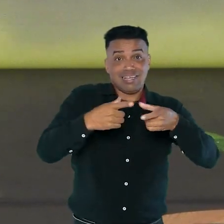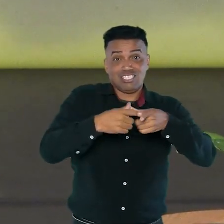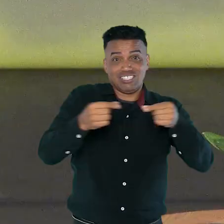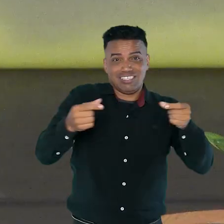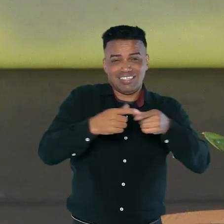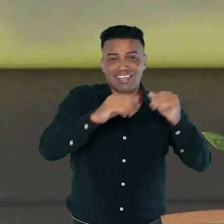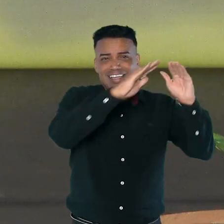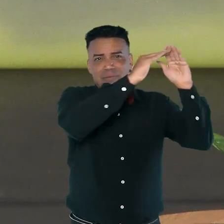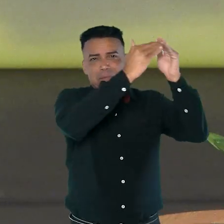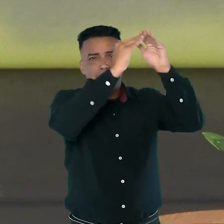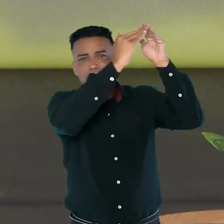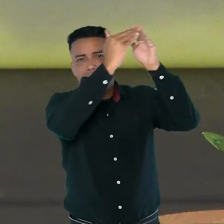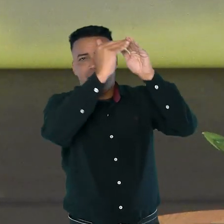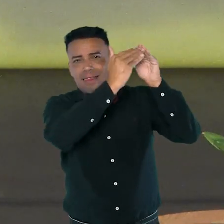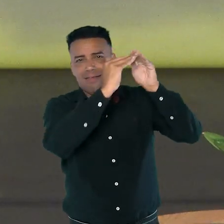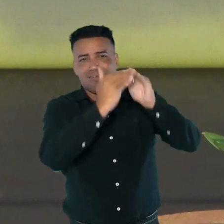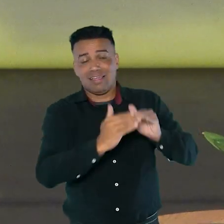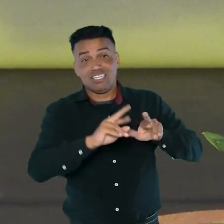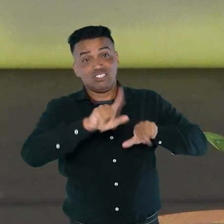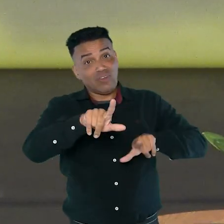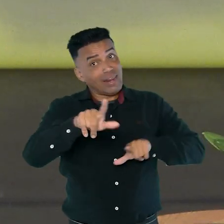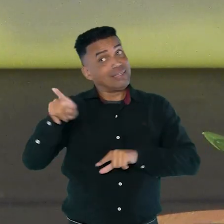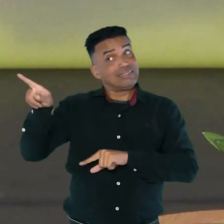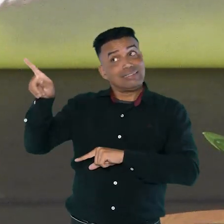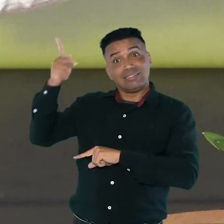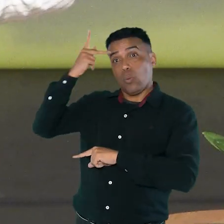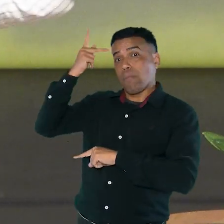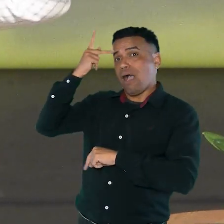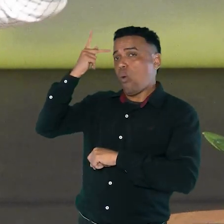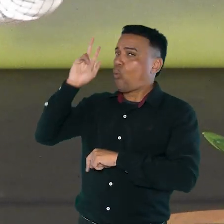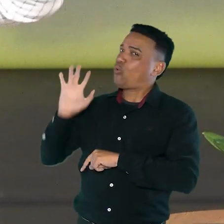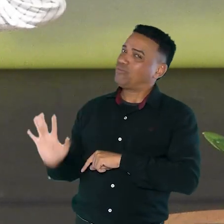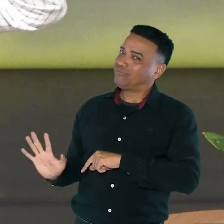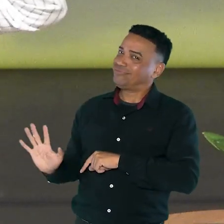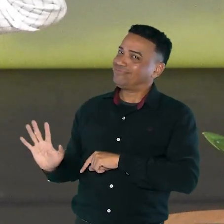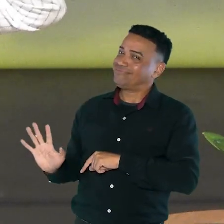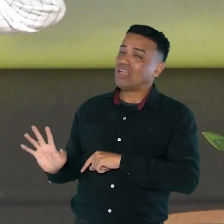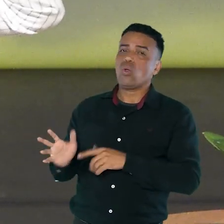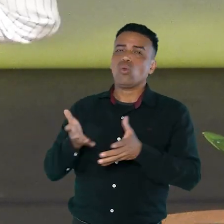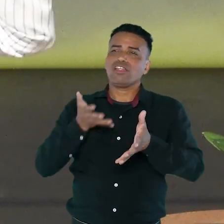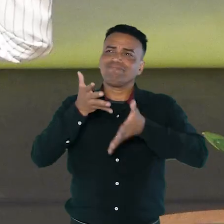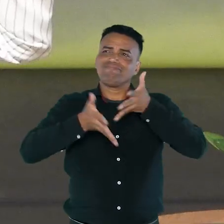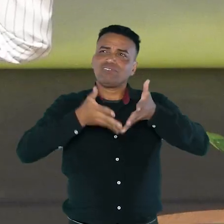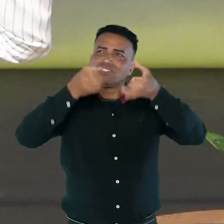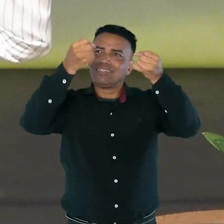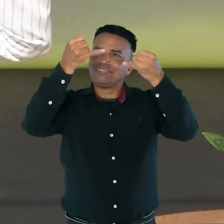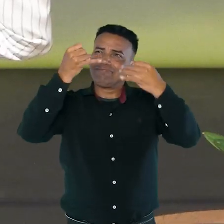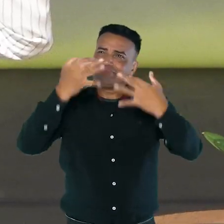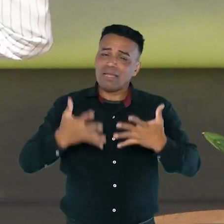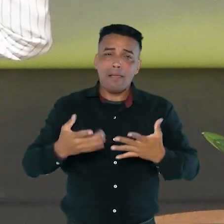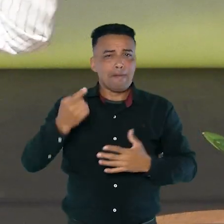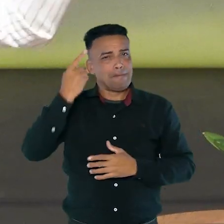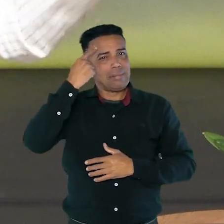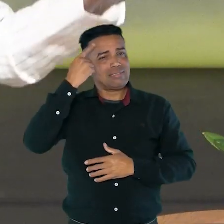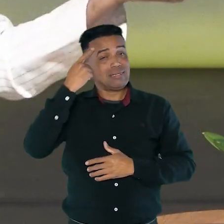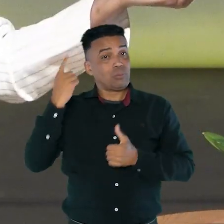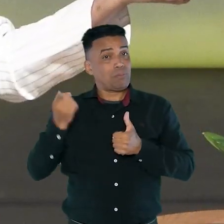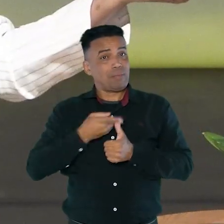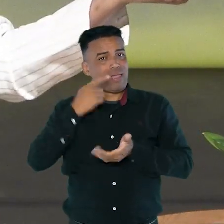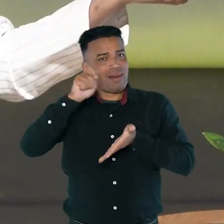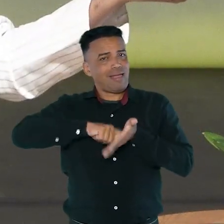uma outra periferia, outro rolê, diferente de São Paulo. Eu queria muito ouvi-la agora, pensando na